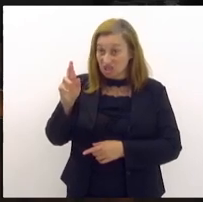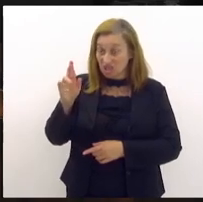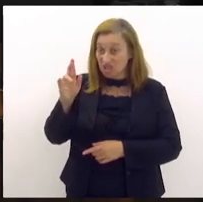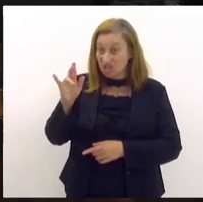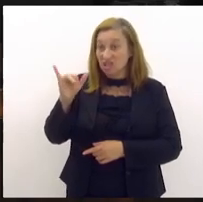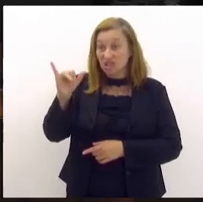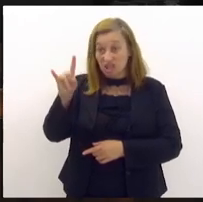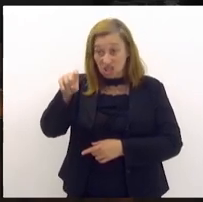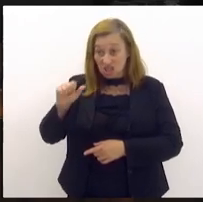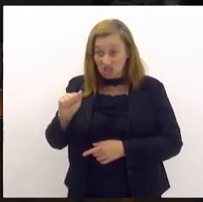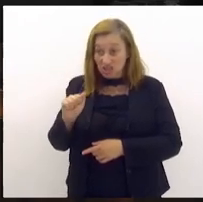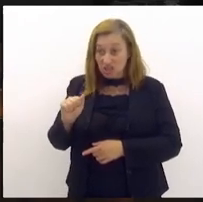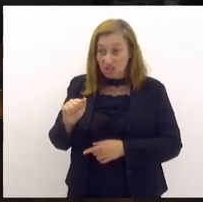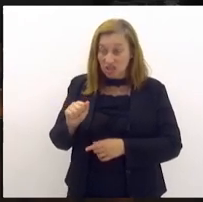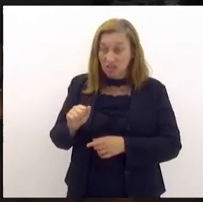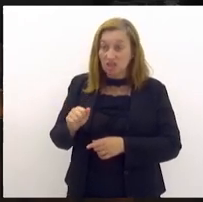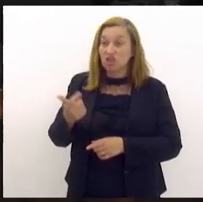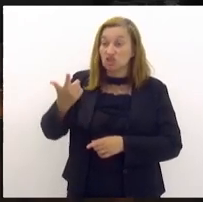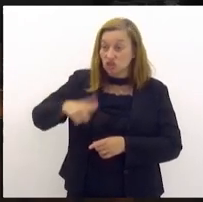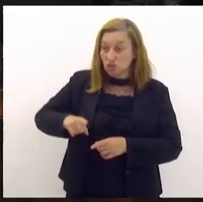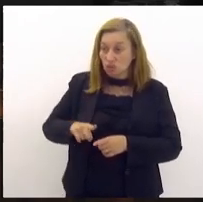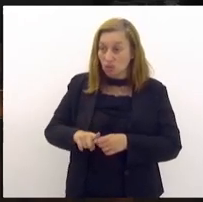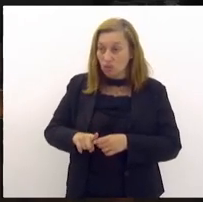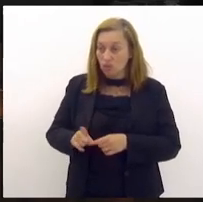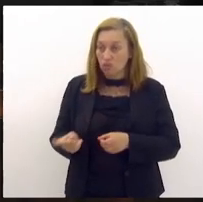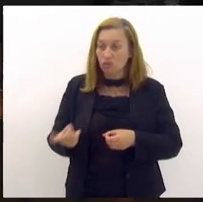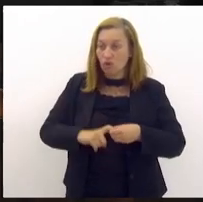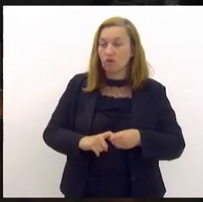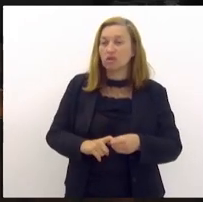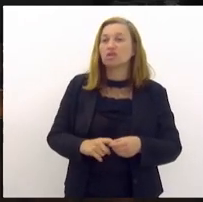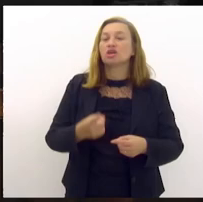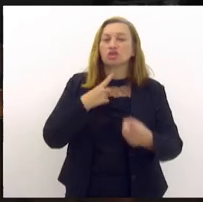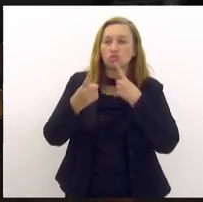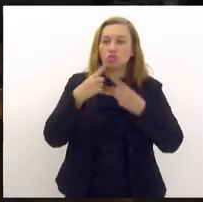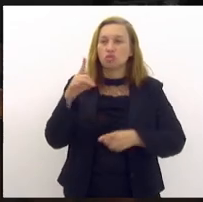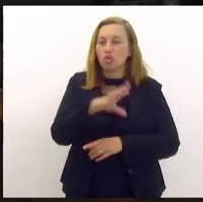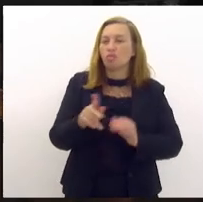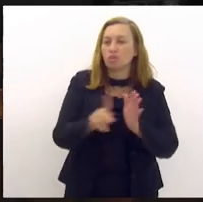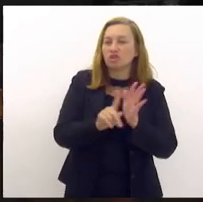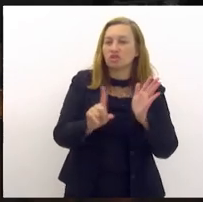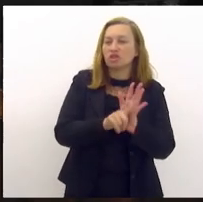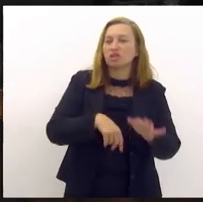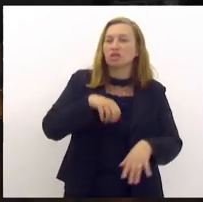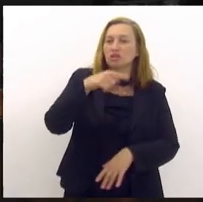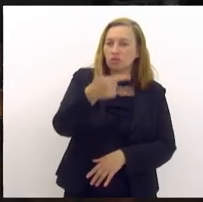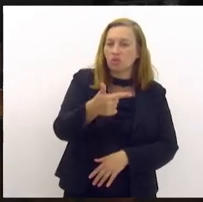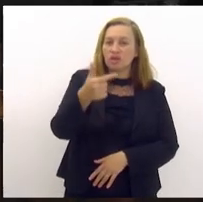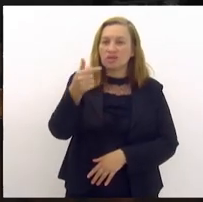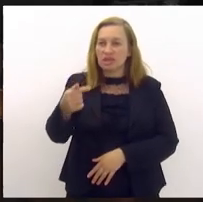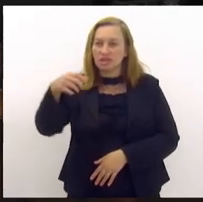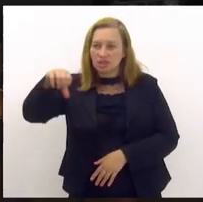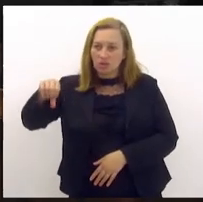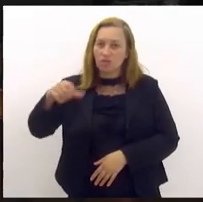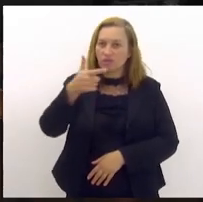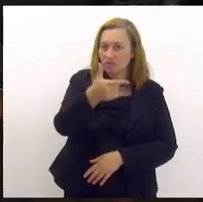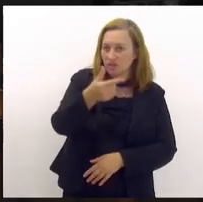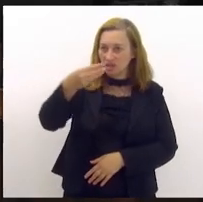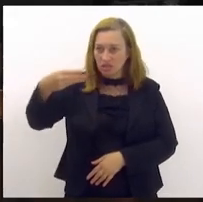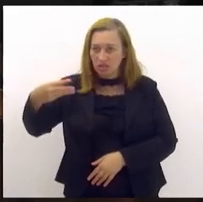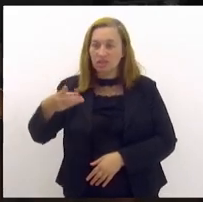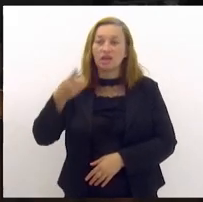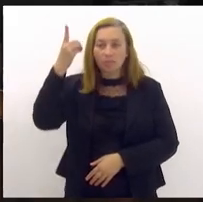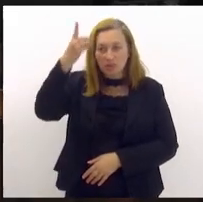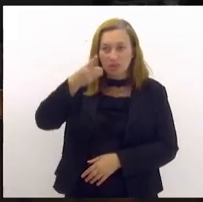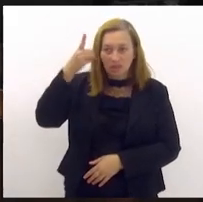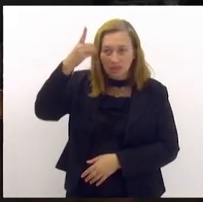como retroceder. Anuncio regime de urgência em discussão única, projeto de lei número 279, de 23, de